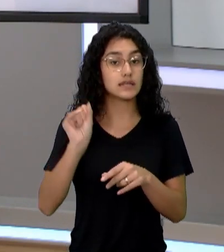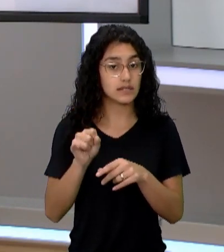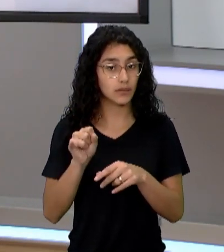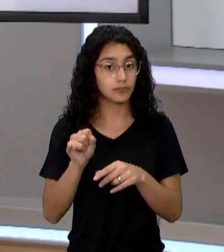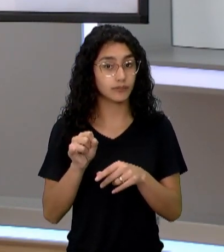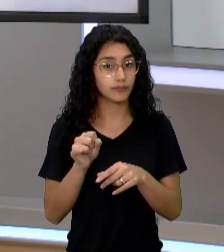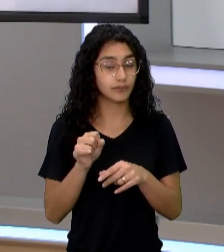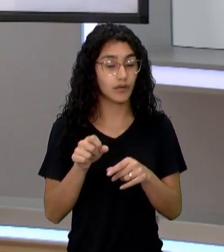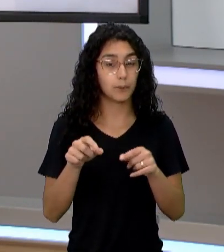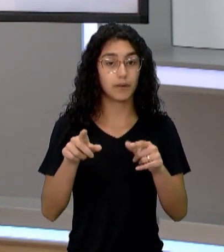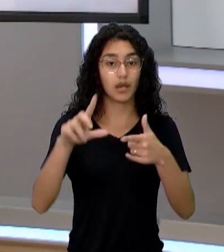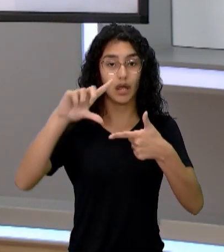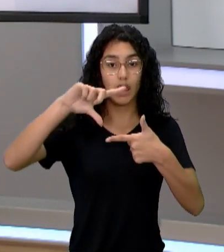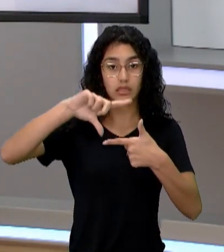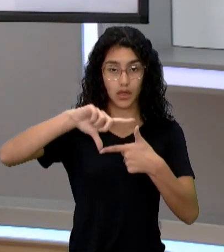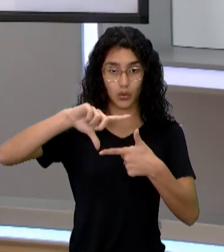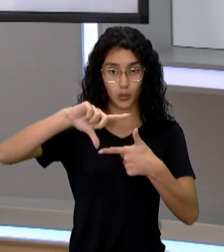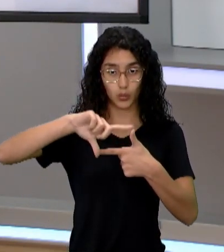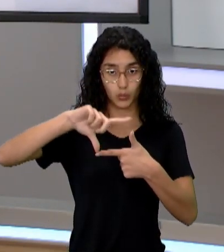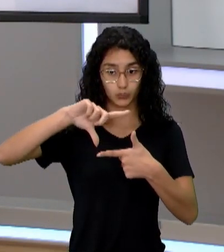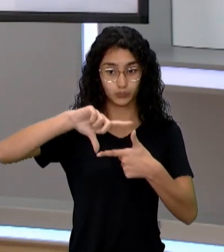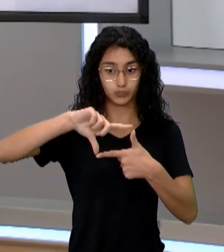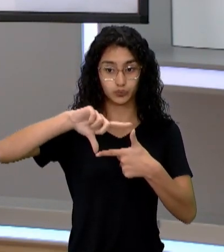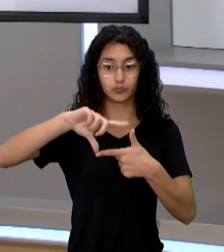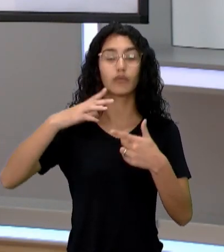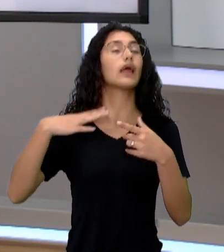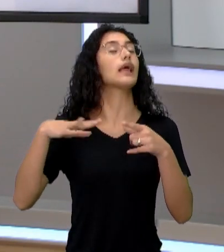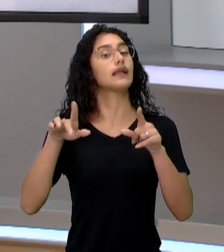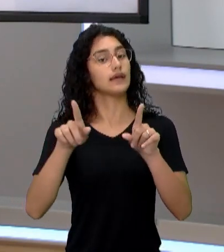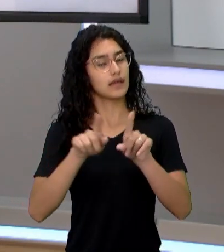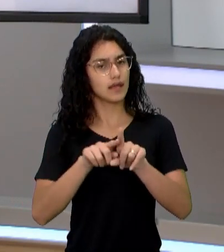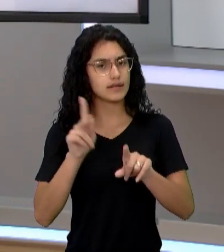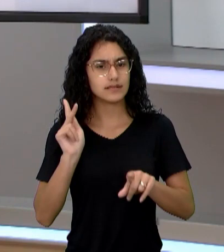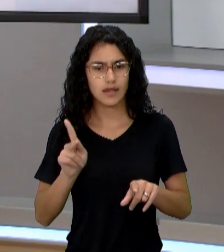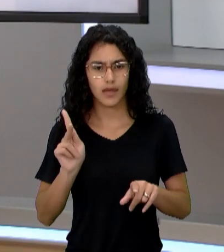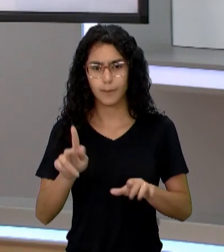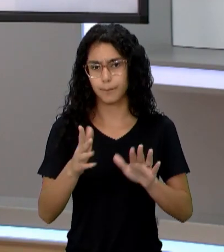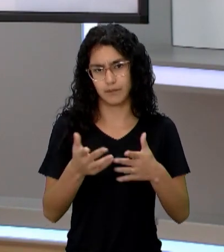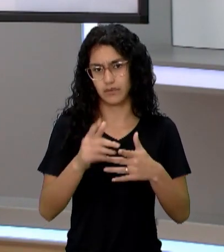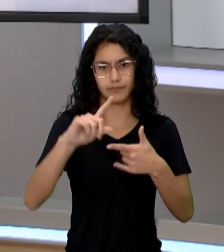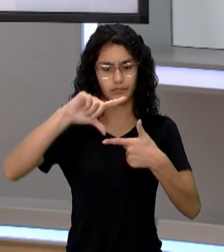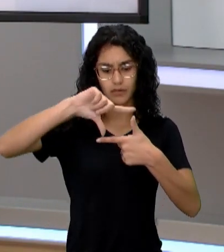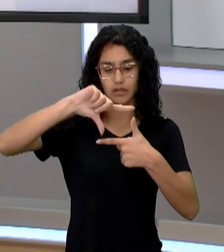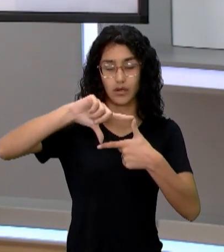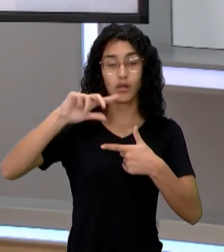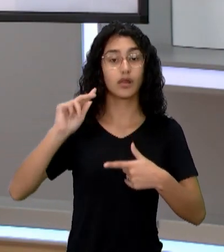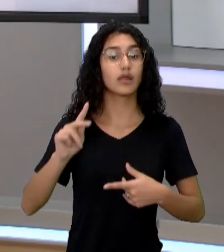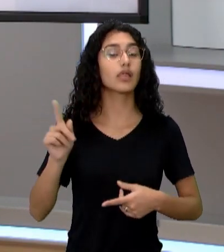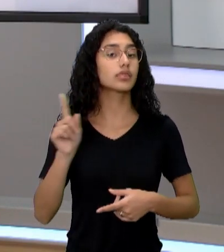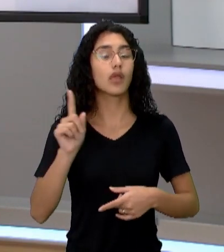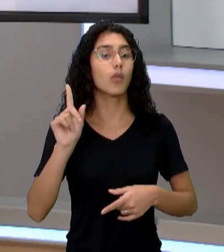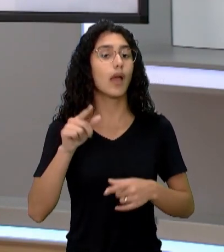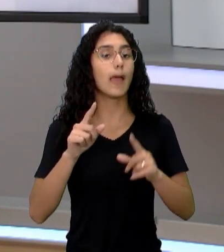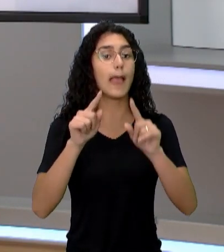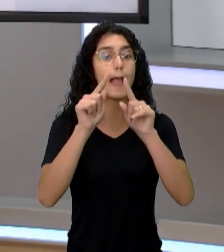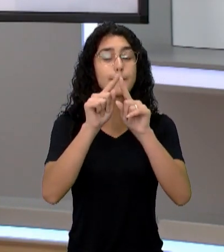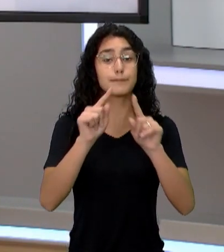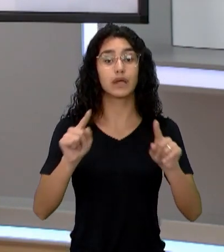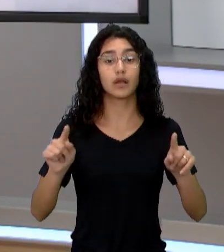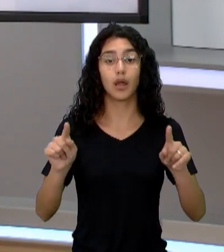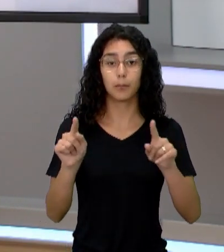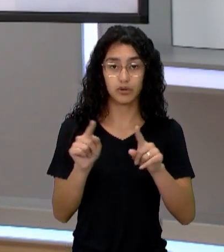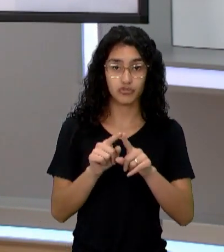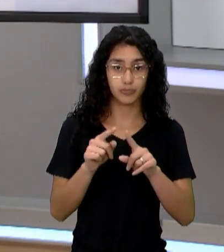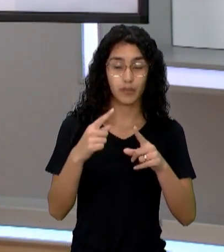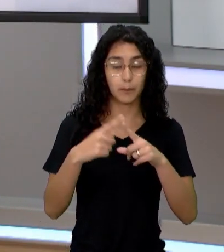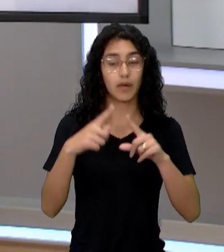por retângulos, provavelmente, né, com certeza não, provavelmente não, com certeza, né, não vai ser uma pirâmide, né, porque a